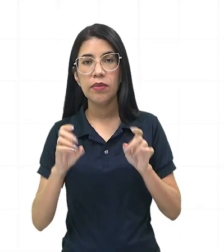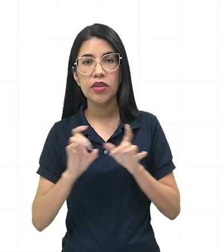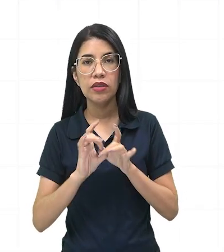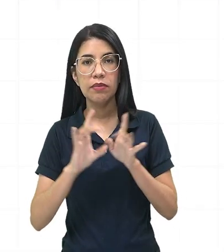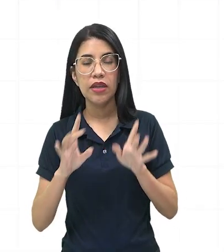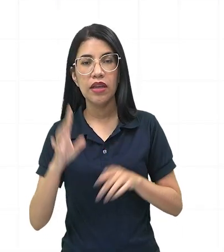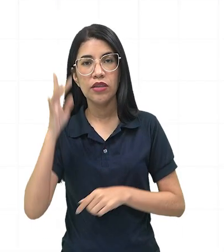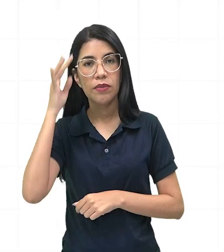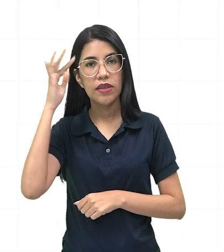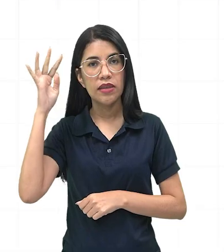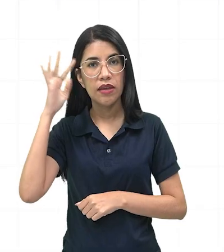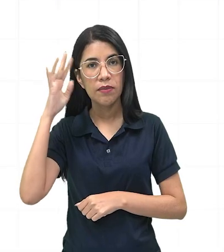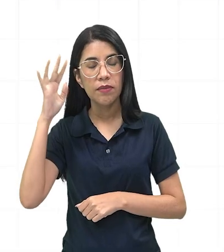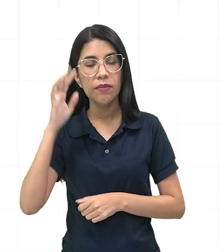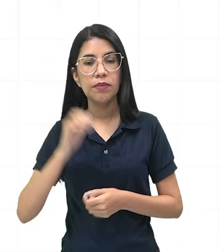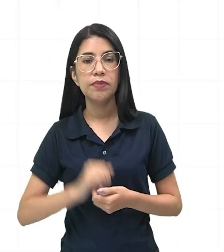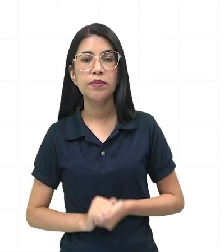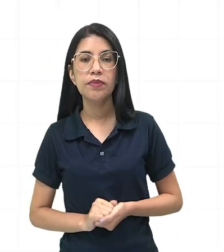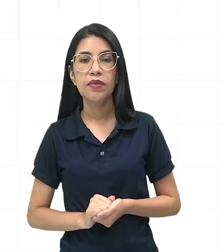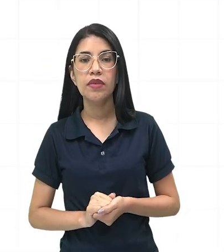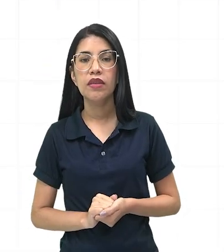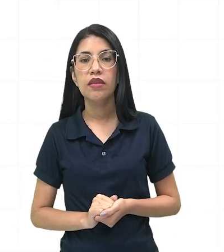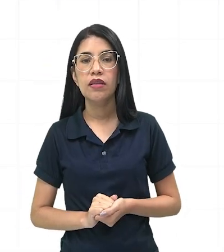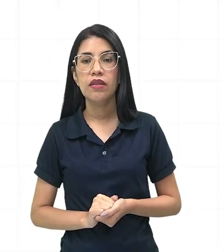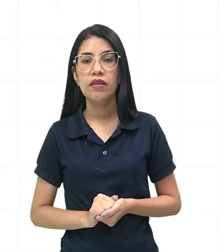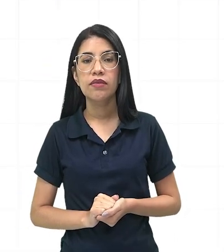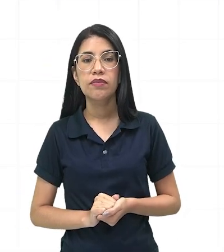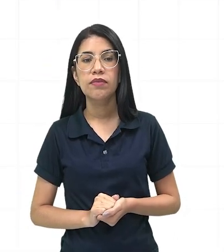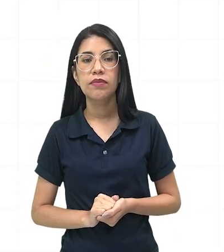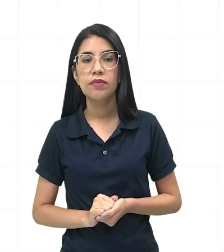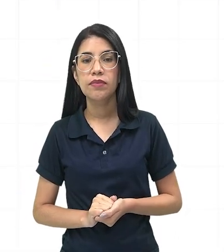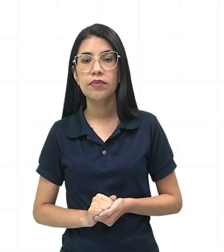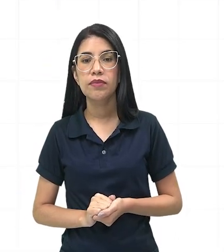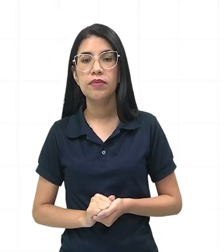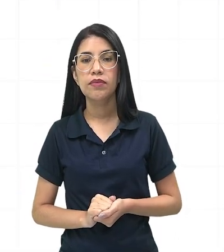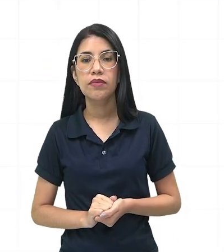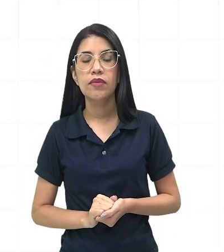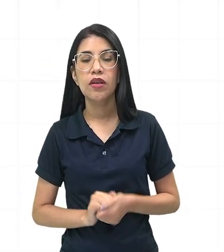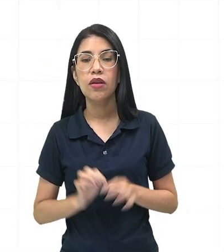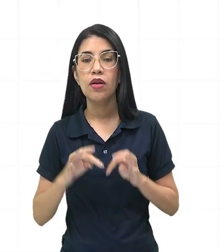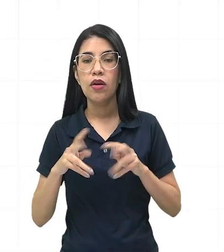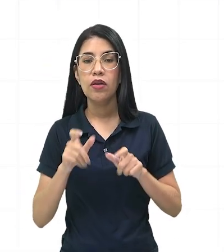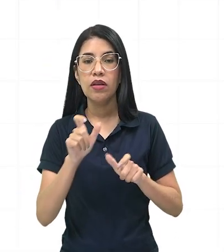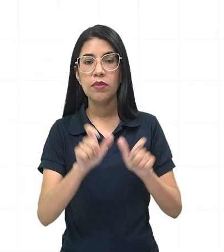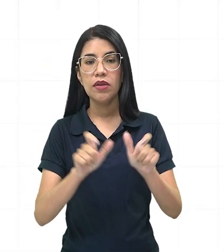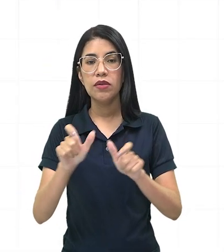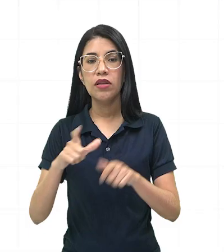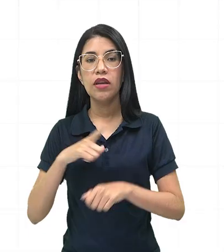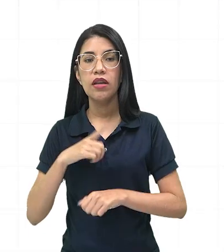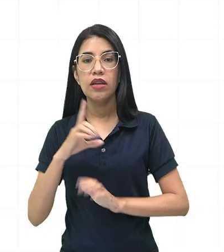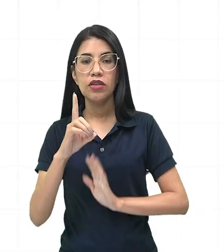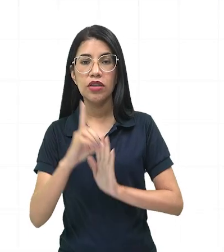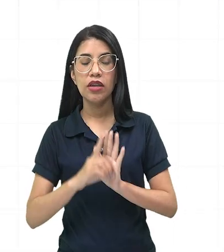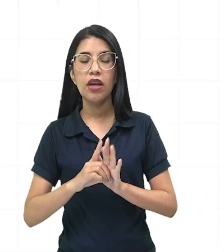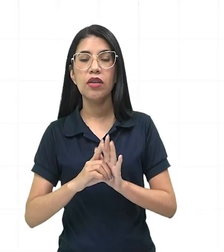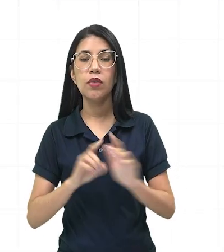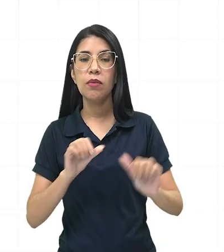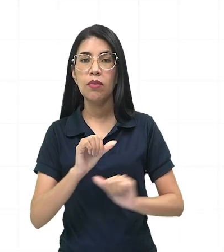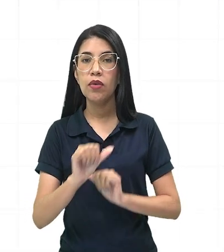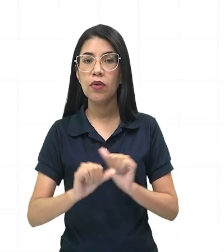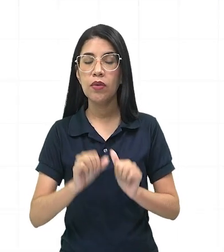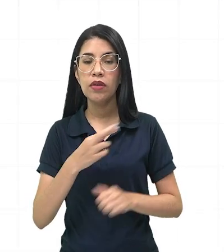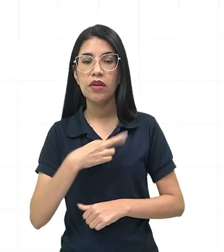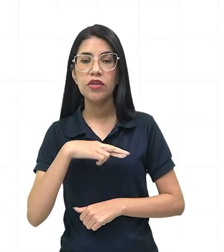de consciência e de liberdade, afirma que todos têm liberdade de mudar de